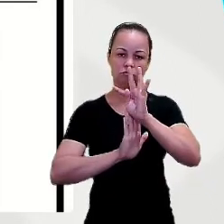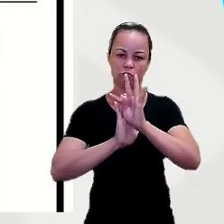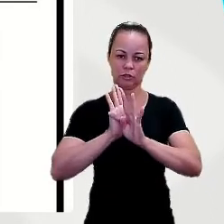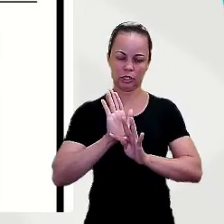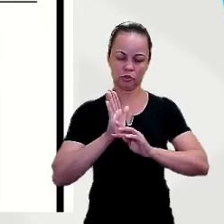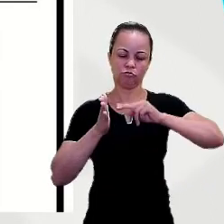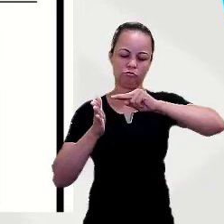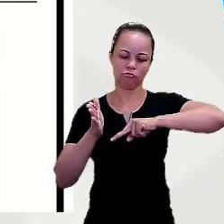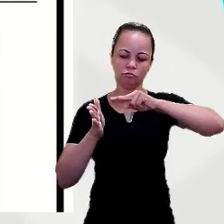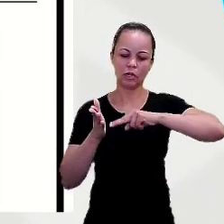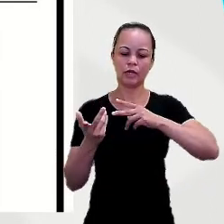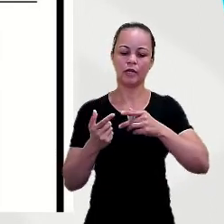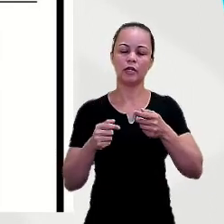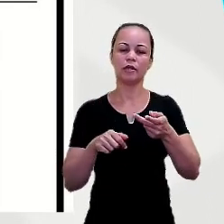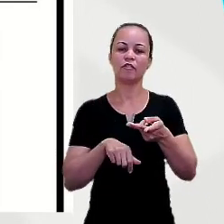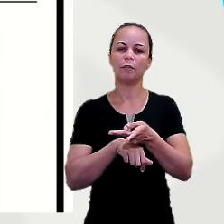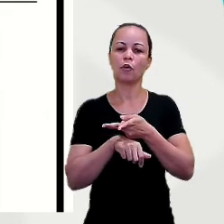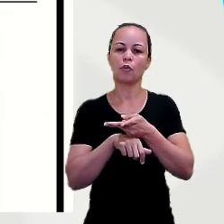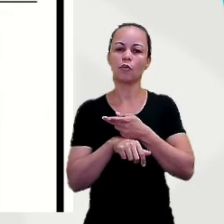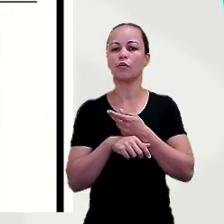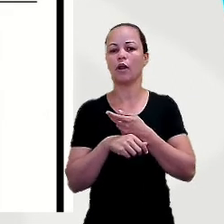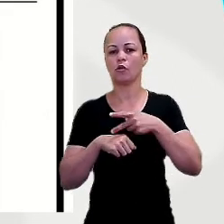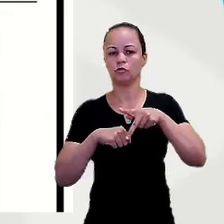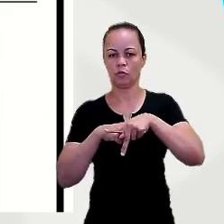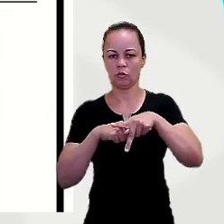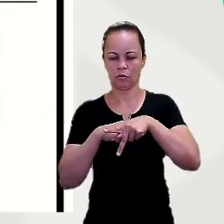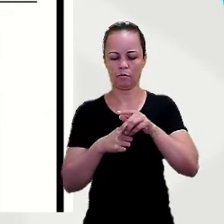e vai procurar alguns pronomes. Então, bora lá.